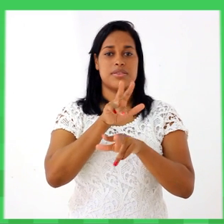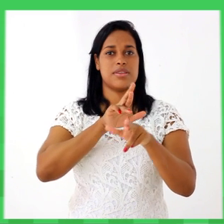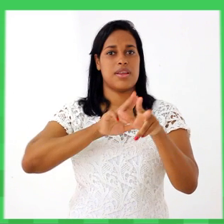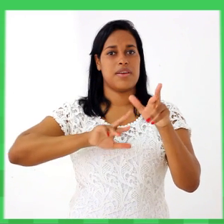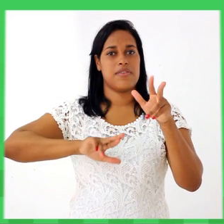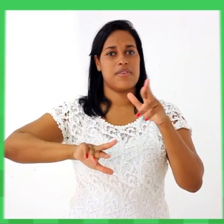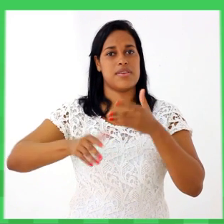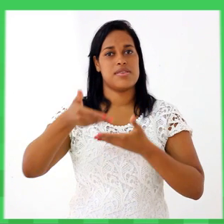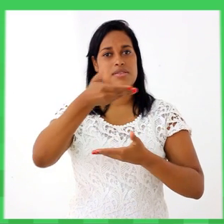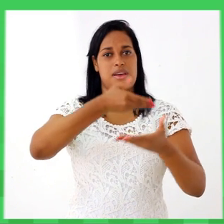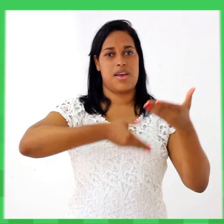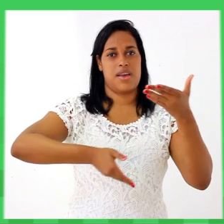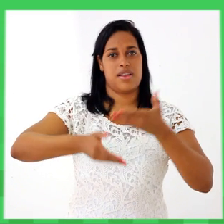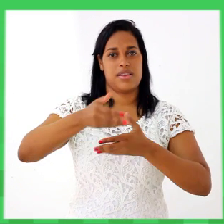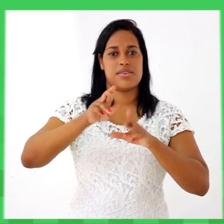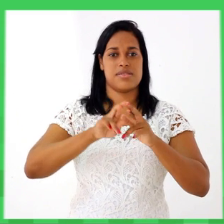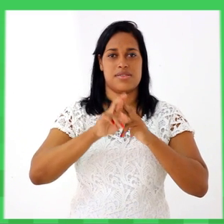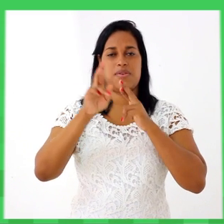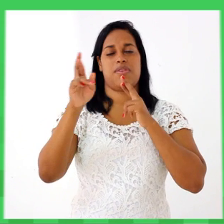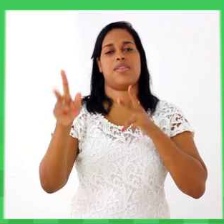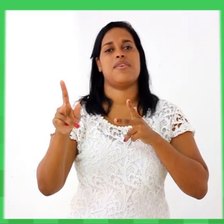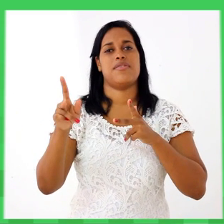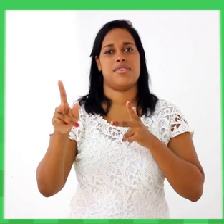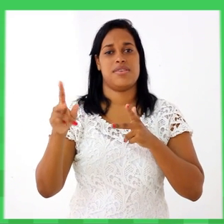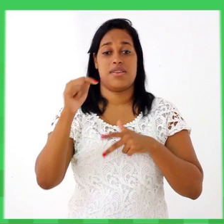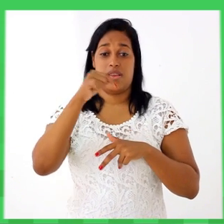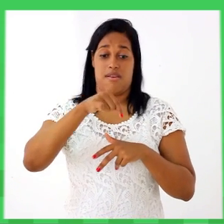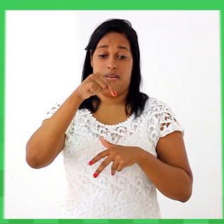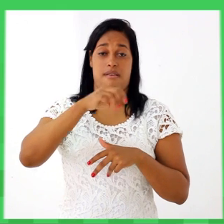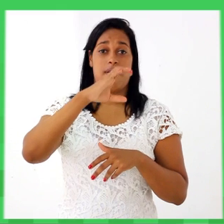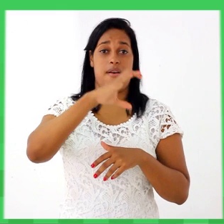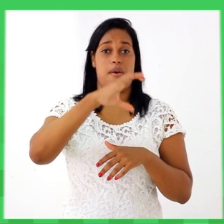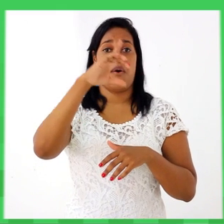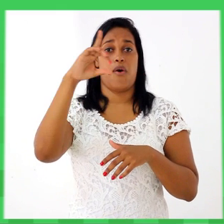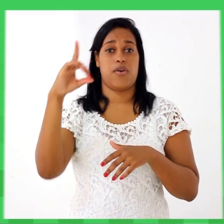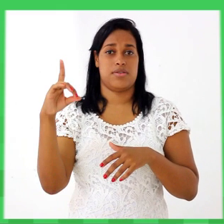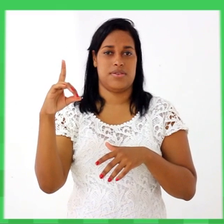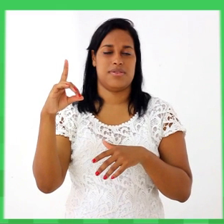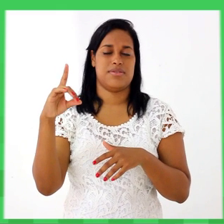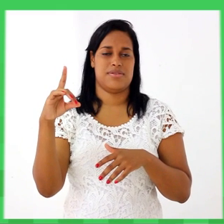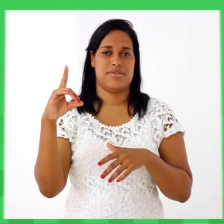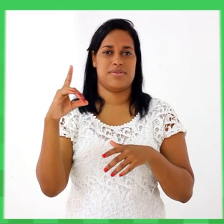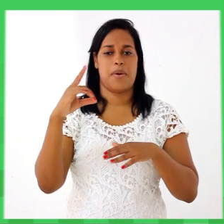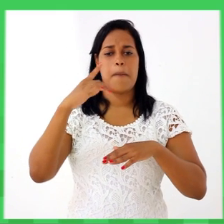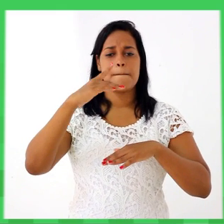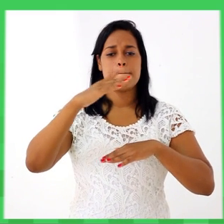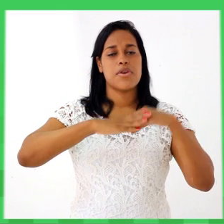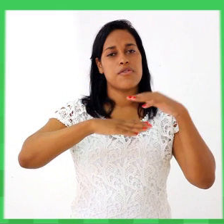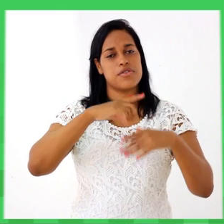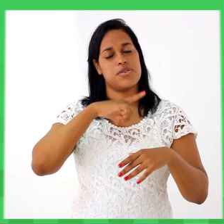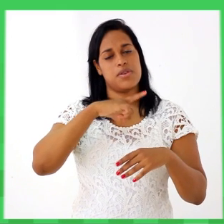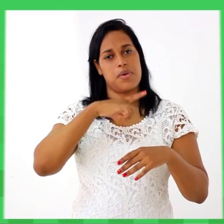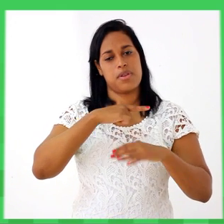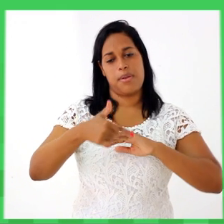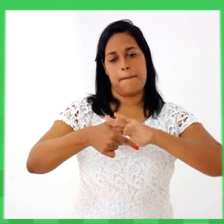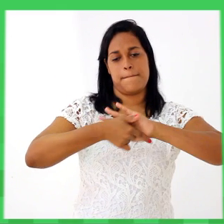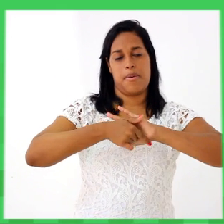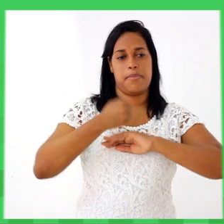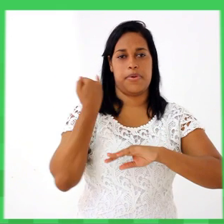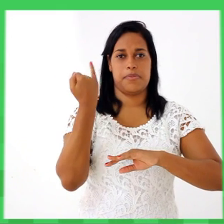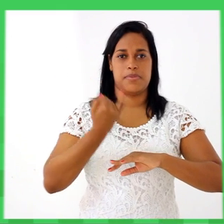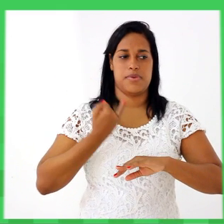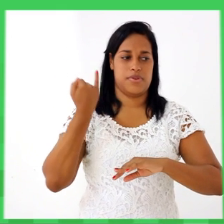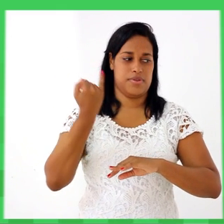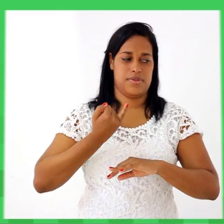uma relação diferente. Aqui é coordenação. Então, vamos falar de empregados que têm um papel de coordenação. E aí, vamos